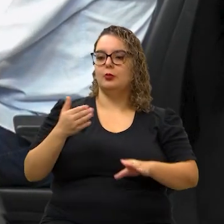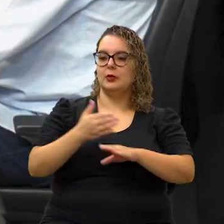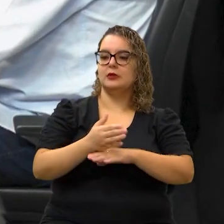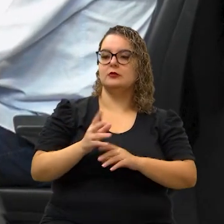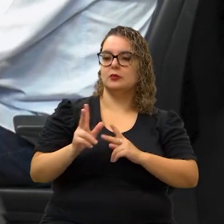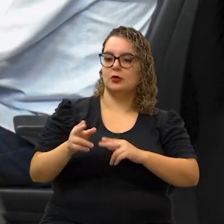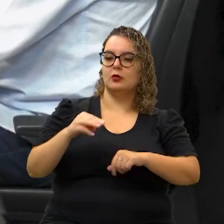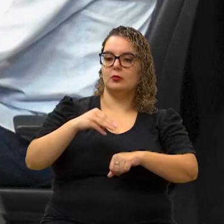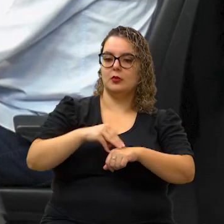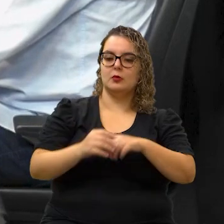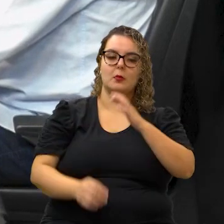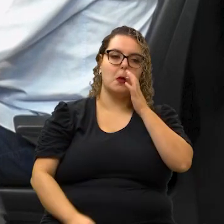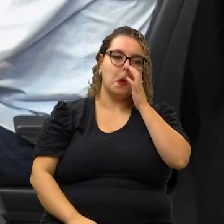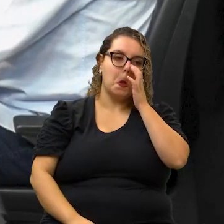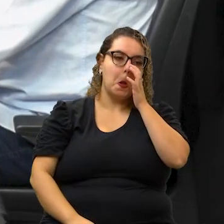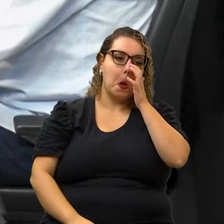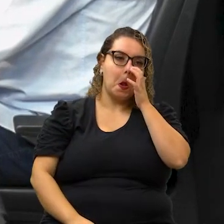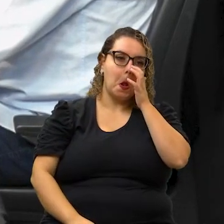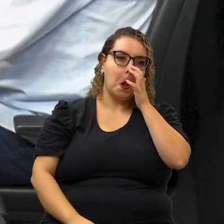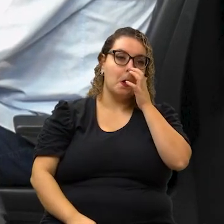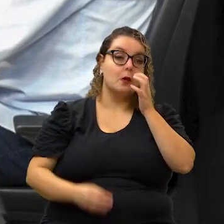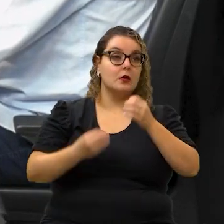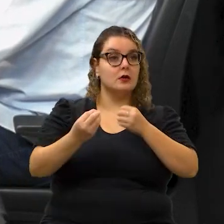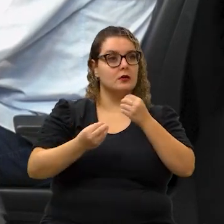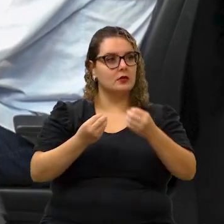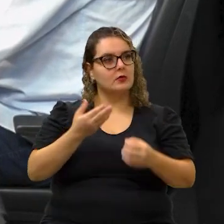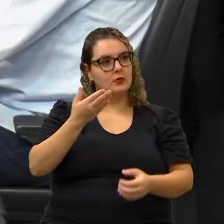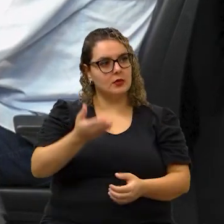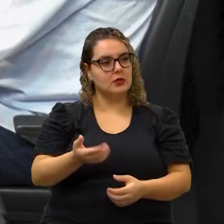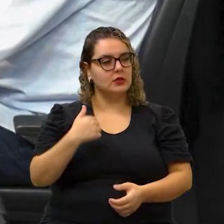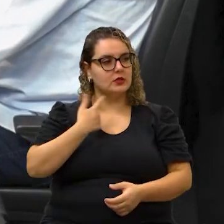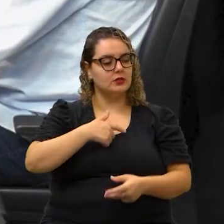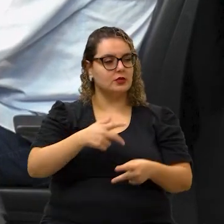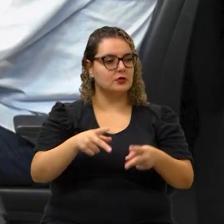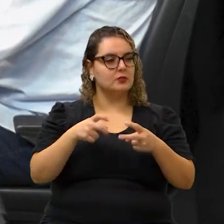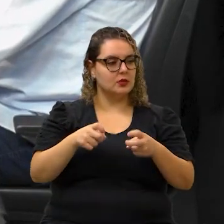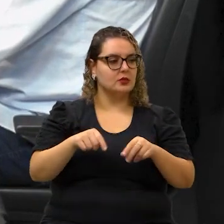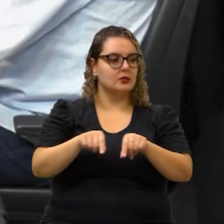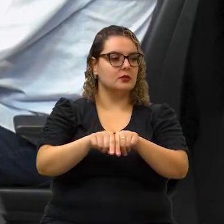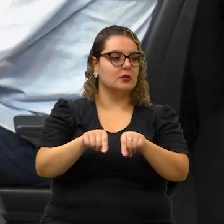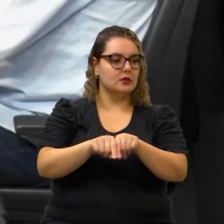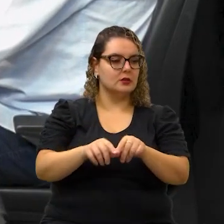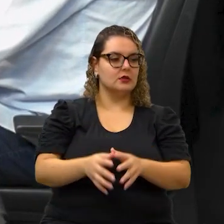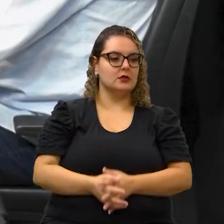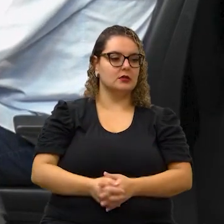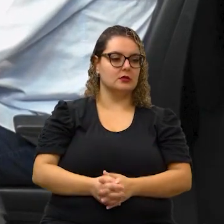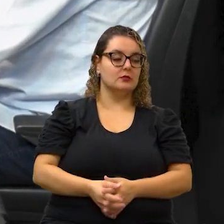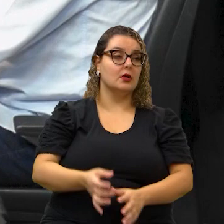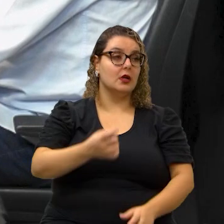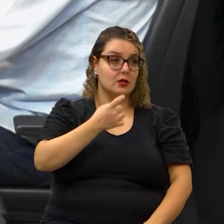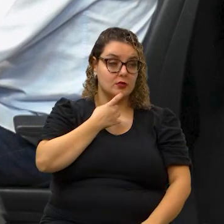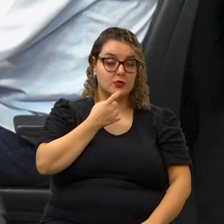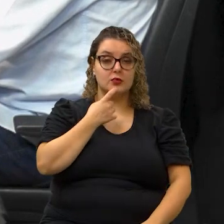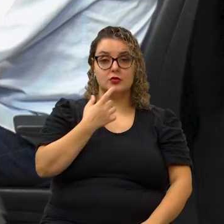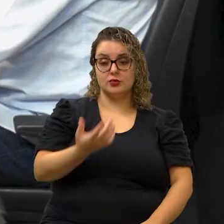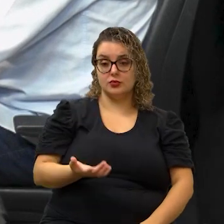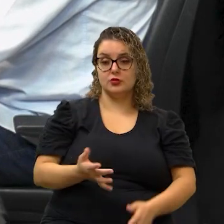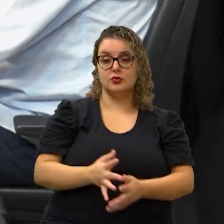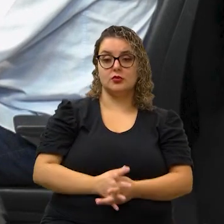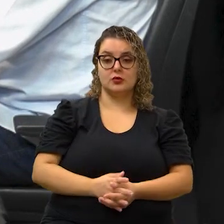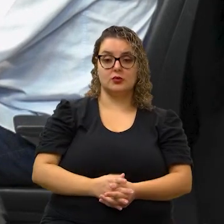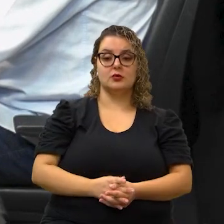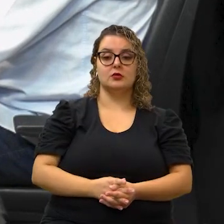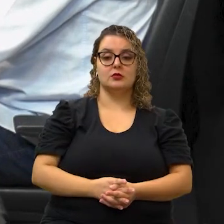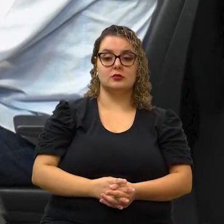Sim. Eu participo como membro. Certo. E como tem sido para você? A gente percebe que, inclusive,